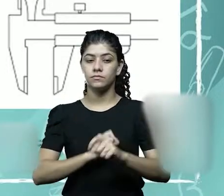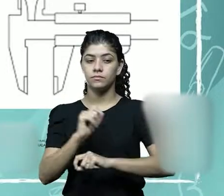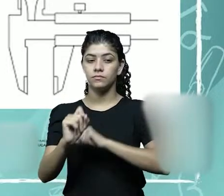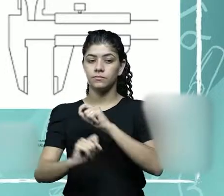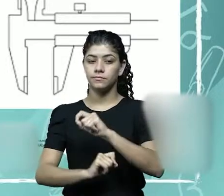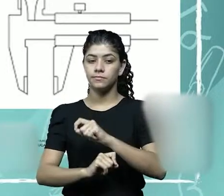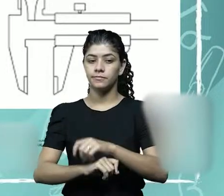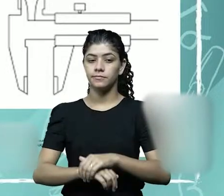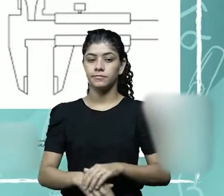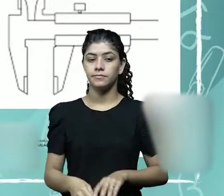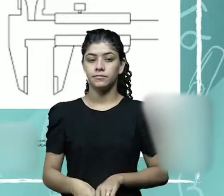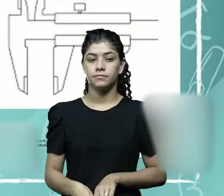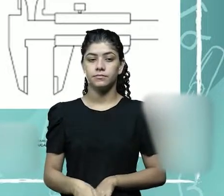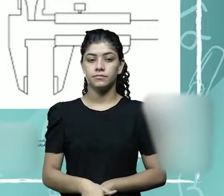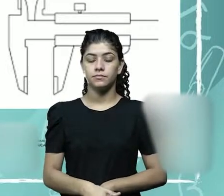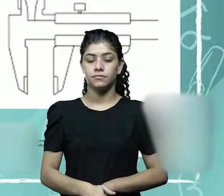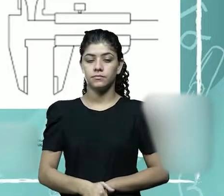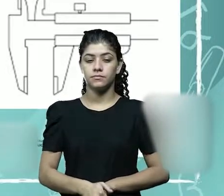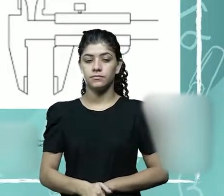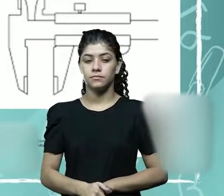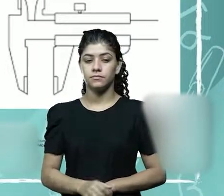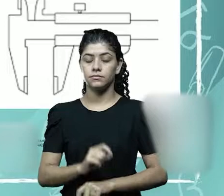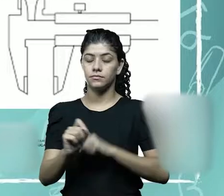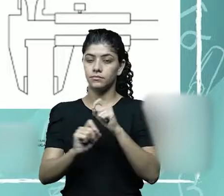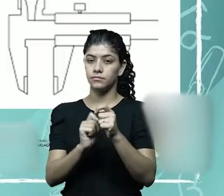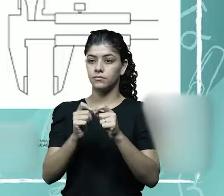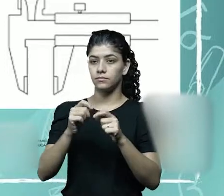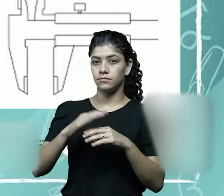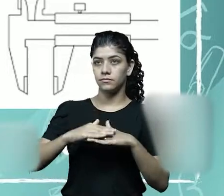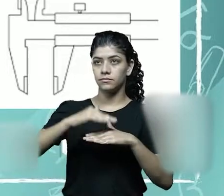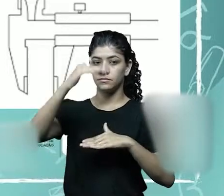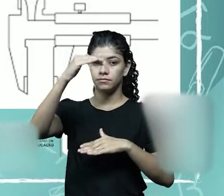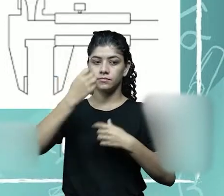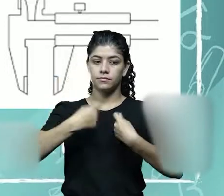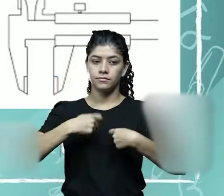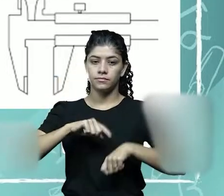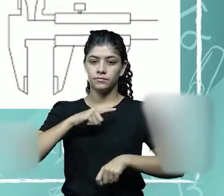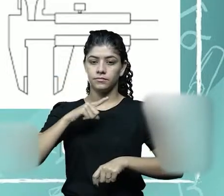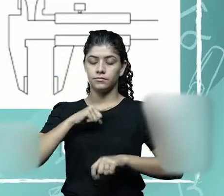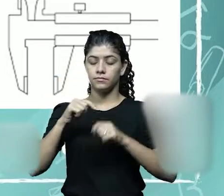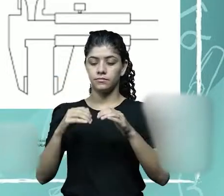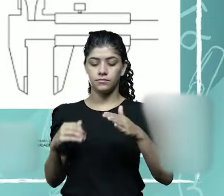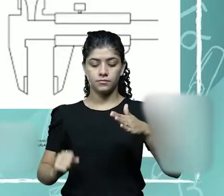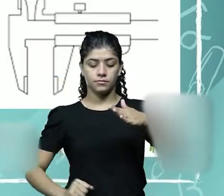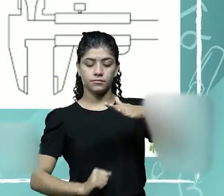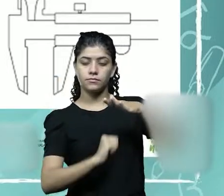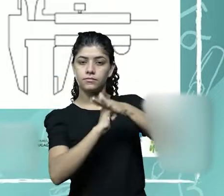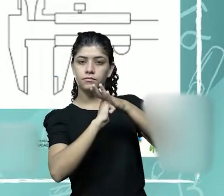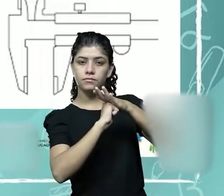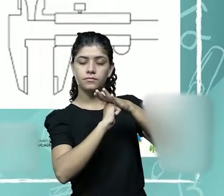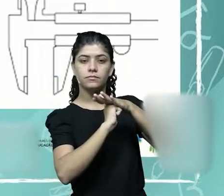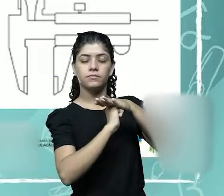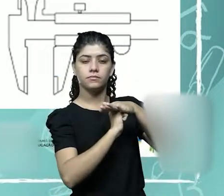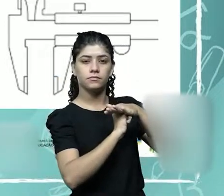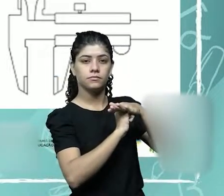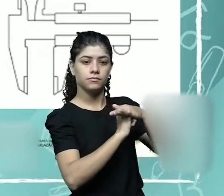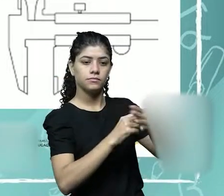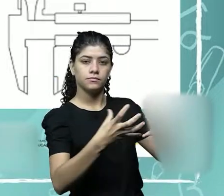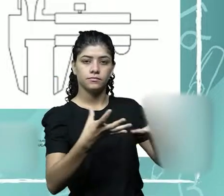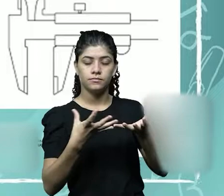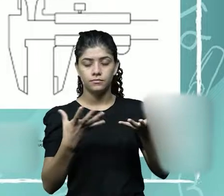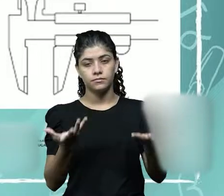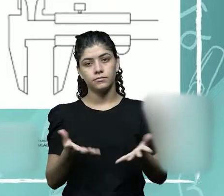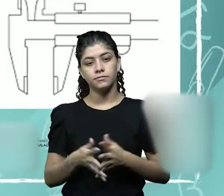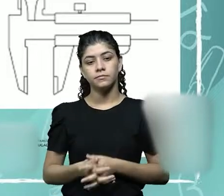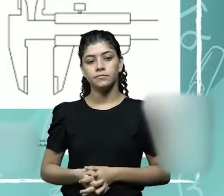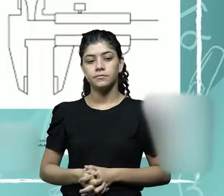do paquímetro, aquela peça que fica voltada para cima, tem que estar encostada na peça que se quer medir, no diâmetro interno que se quer